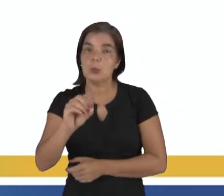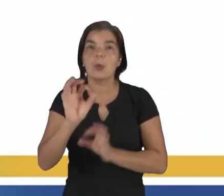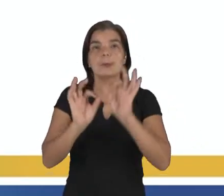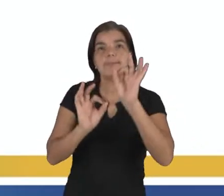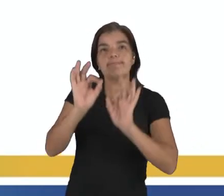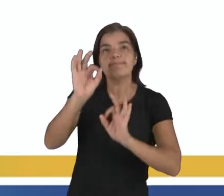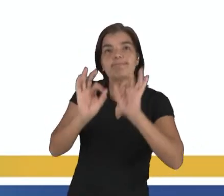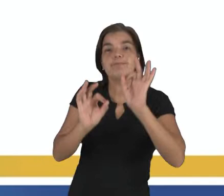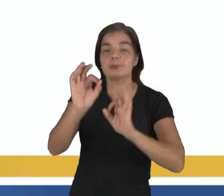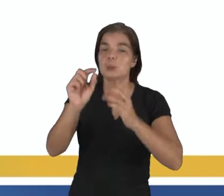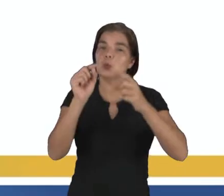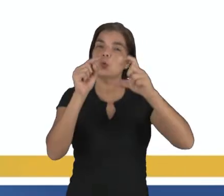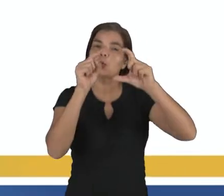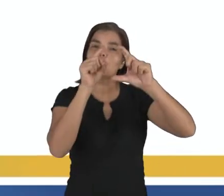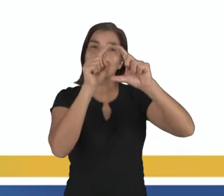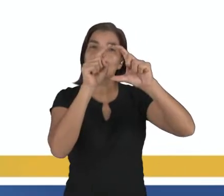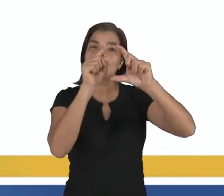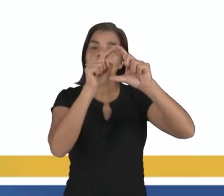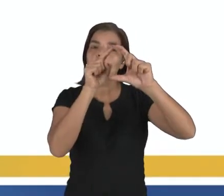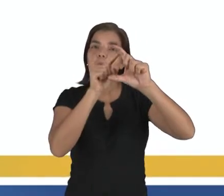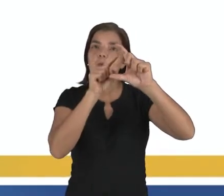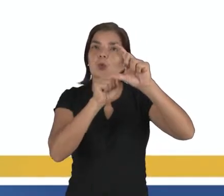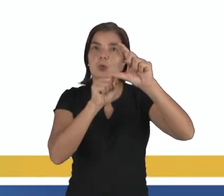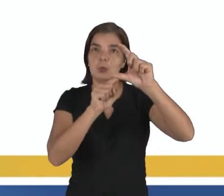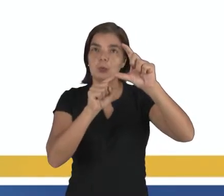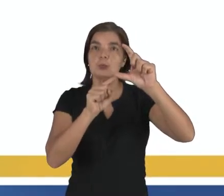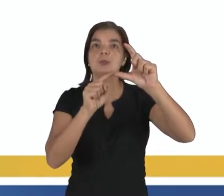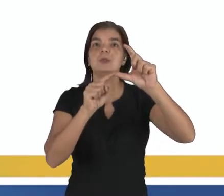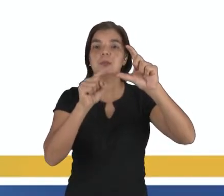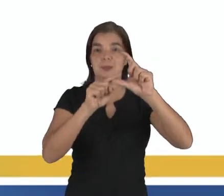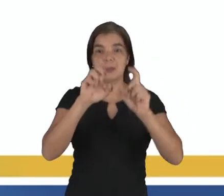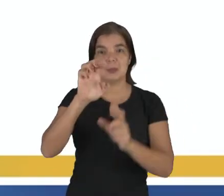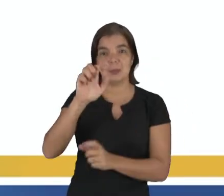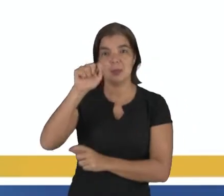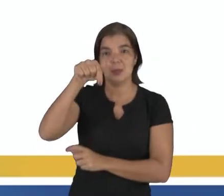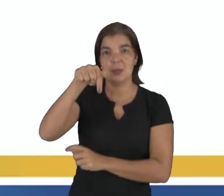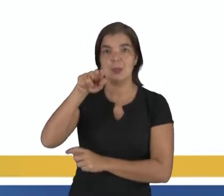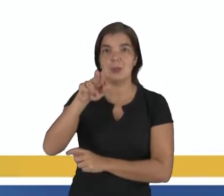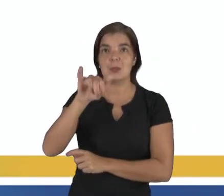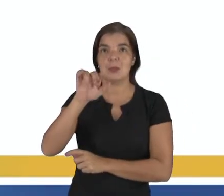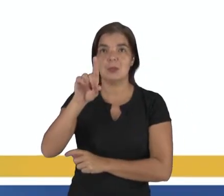plano formada por pontos que são